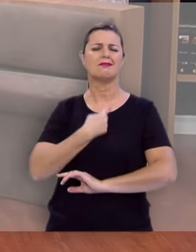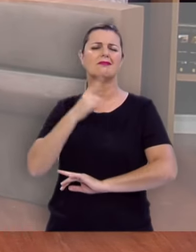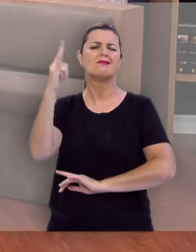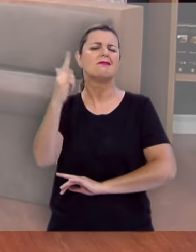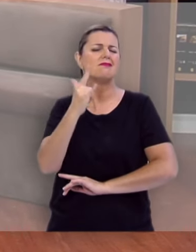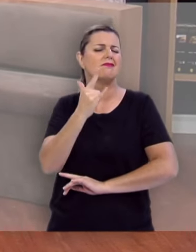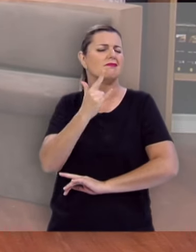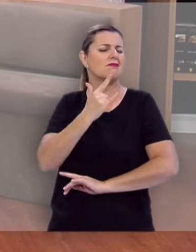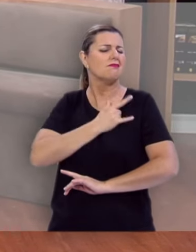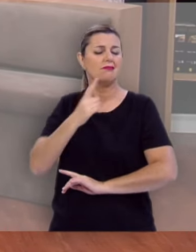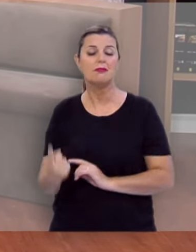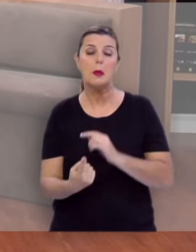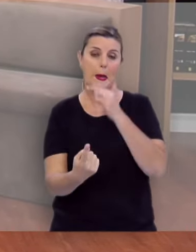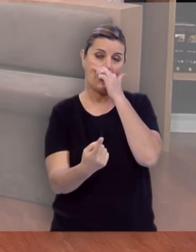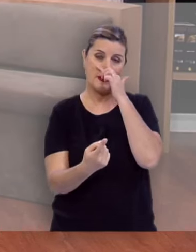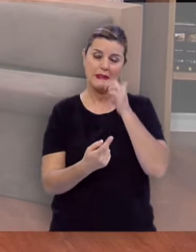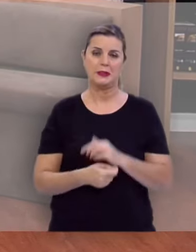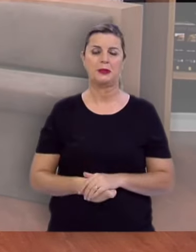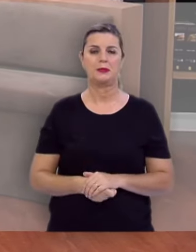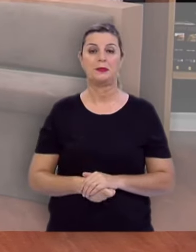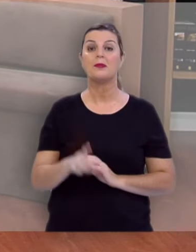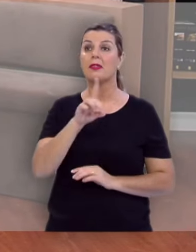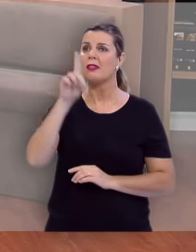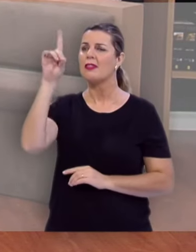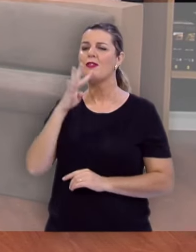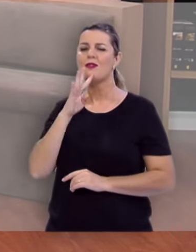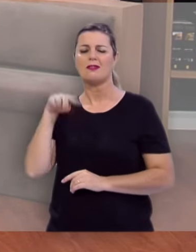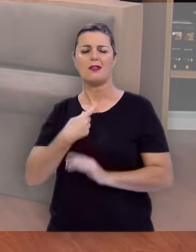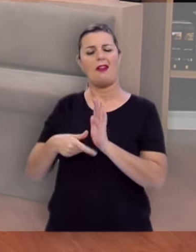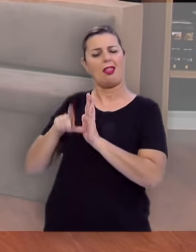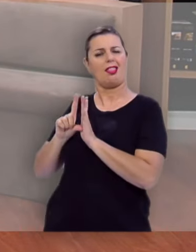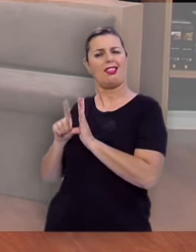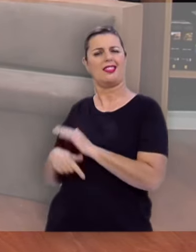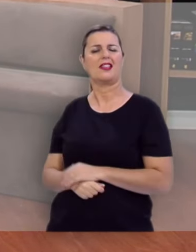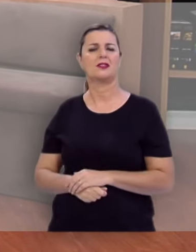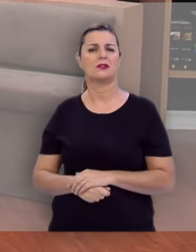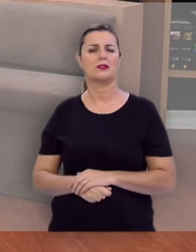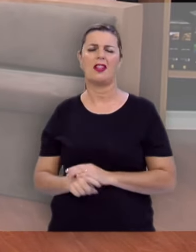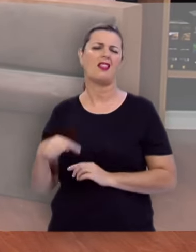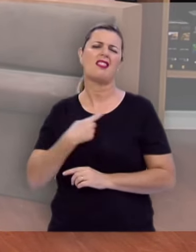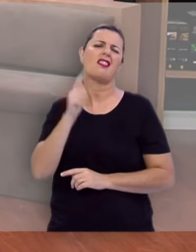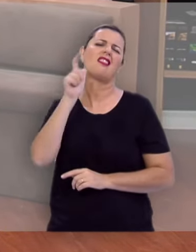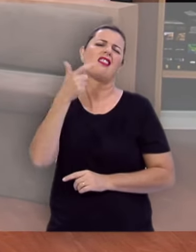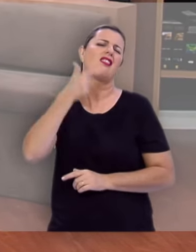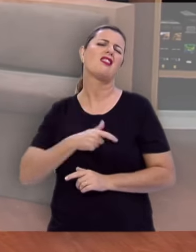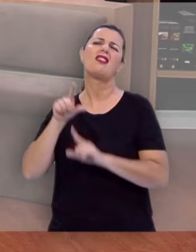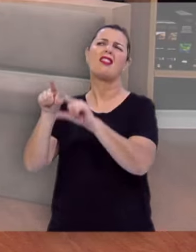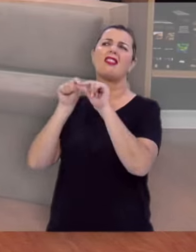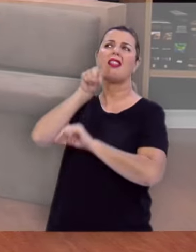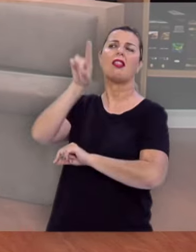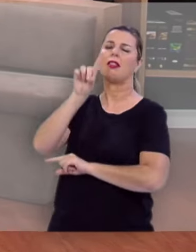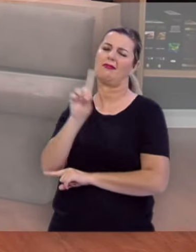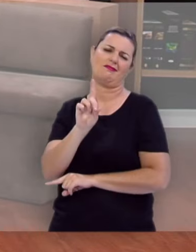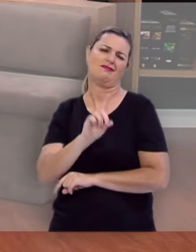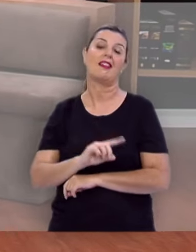e amou-nos com amor eterno, Ele nos conheceu de antemão. Não fomos nós quem escolhemos